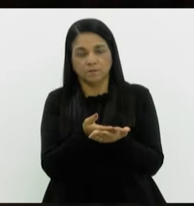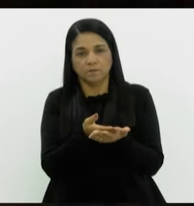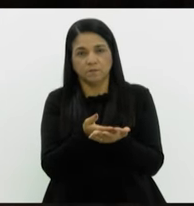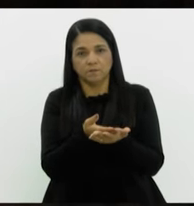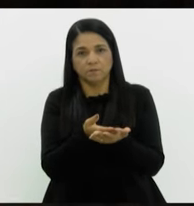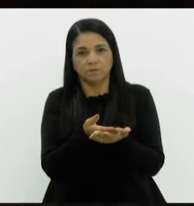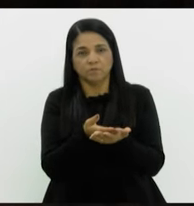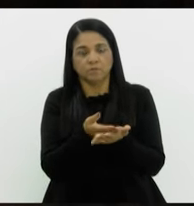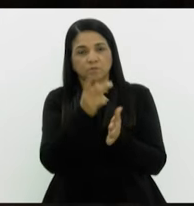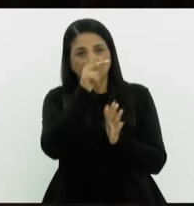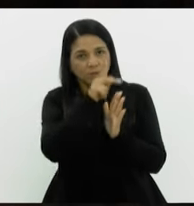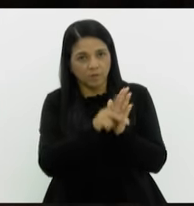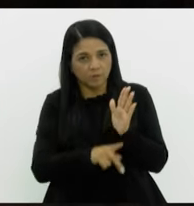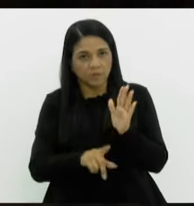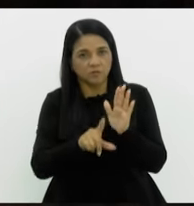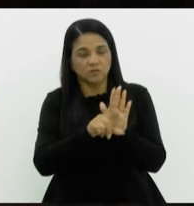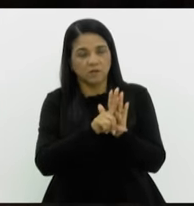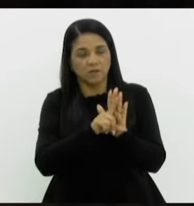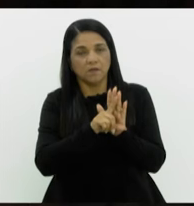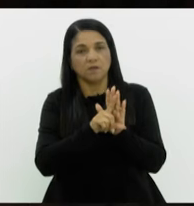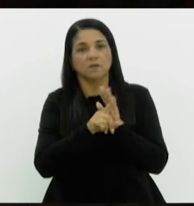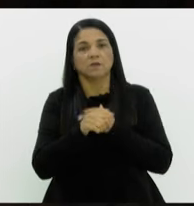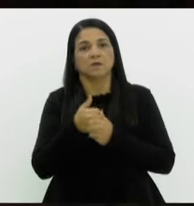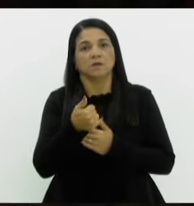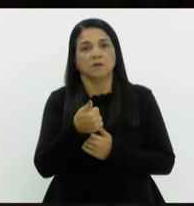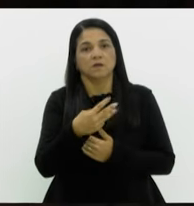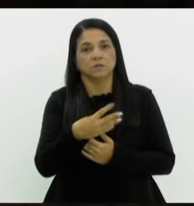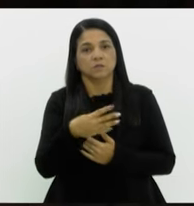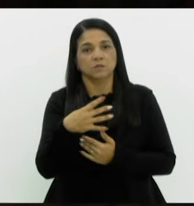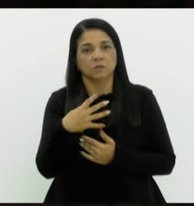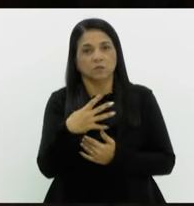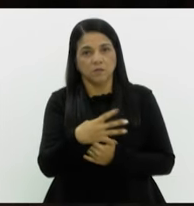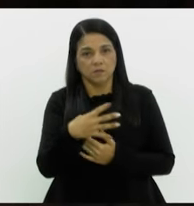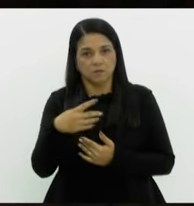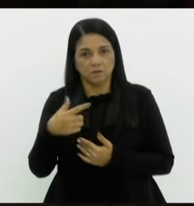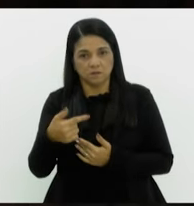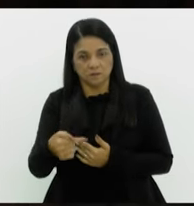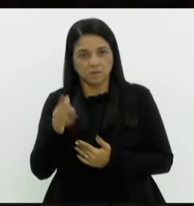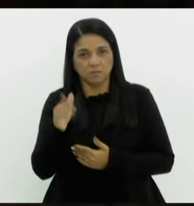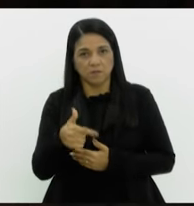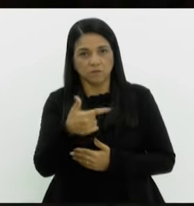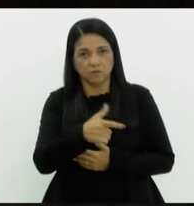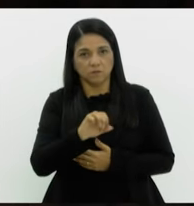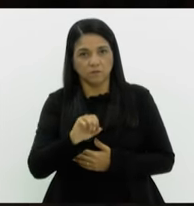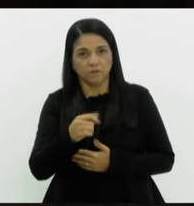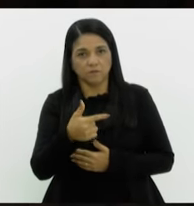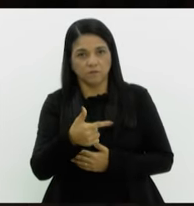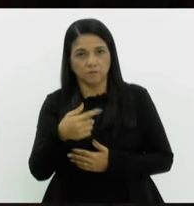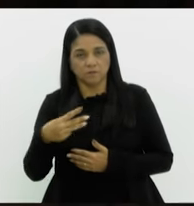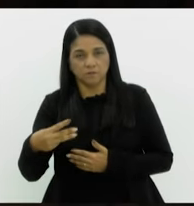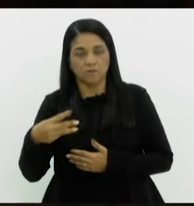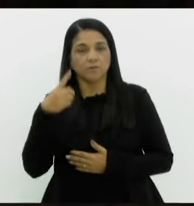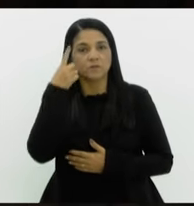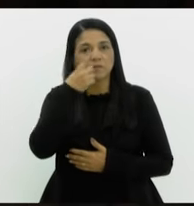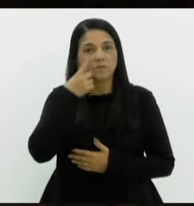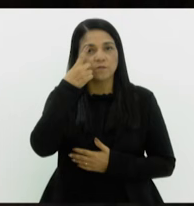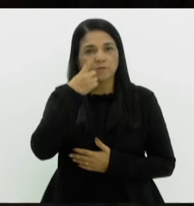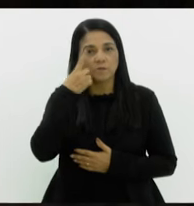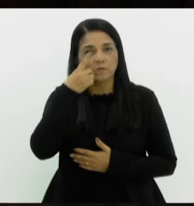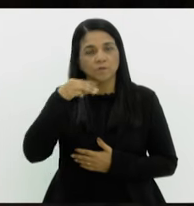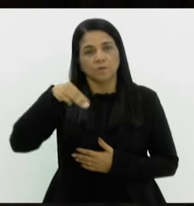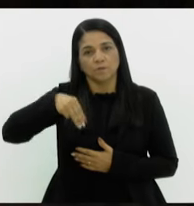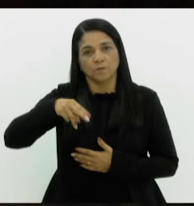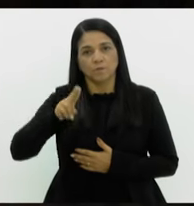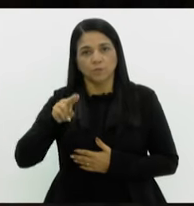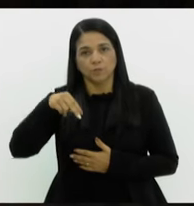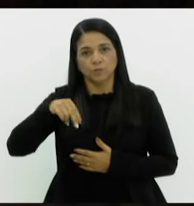a inclusão do projeto de lei número 1447/2023, do nobre deputado Murim